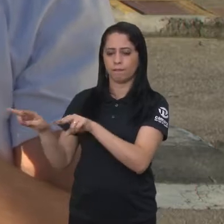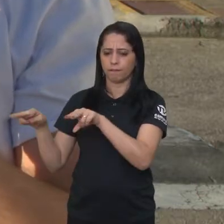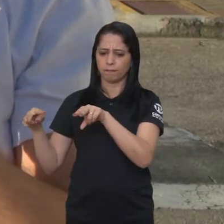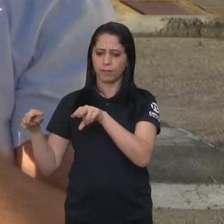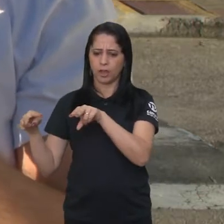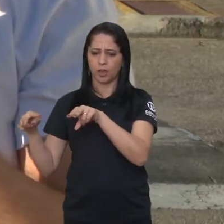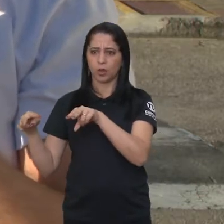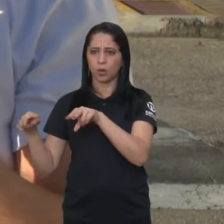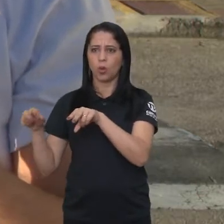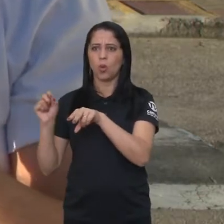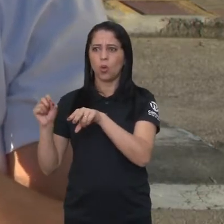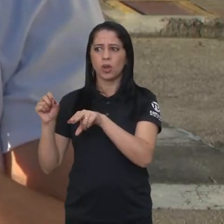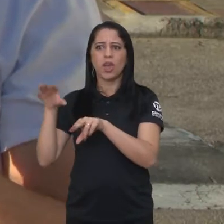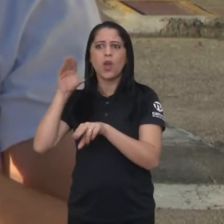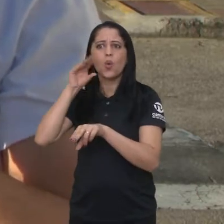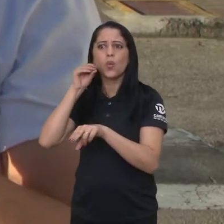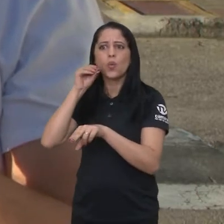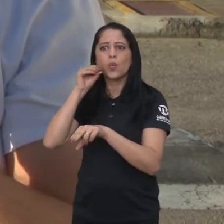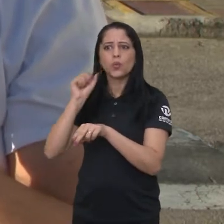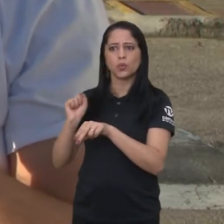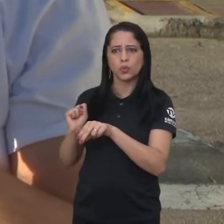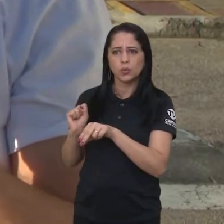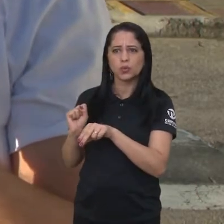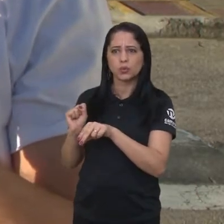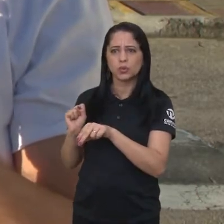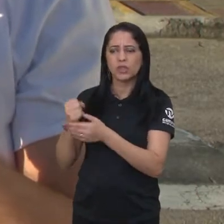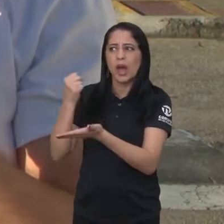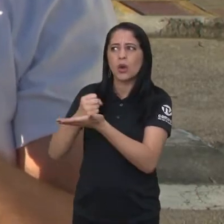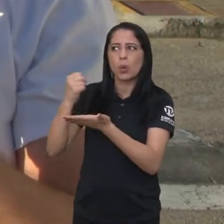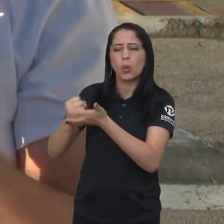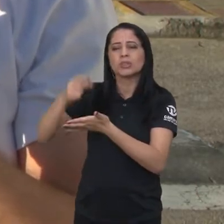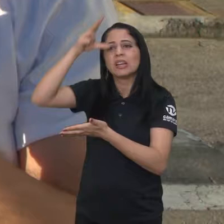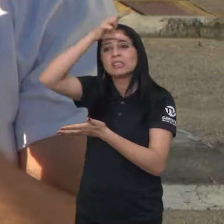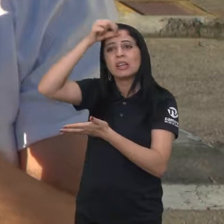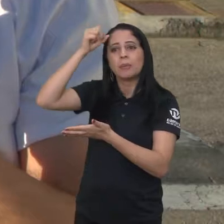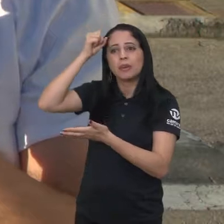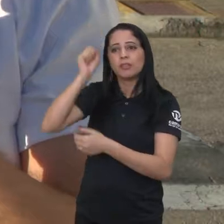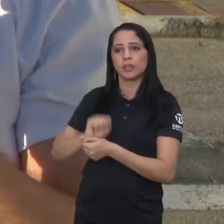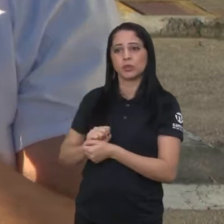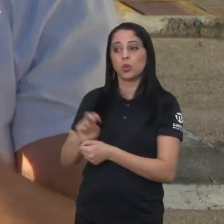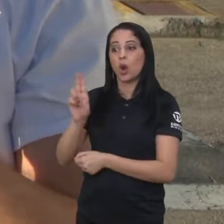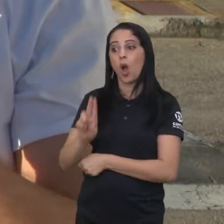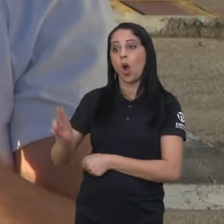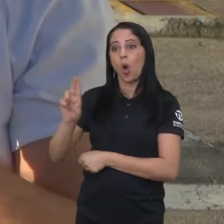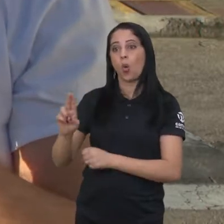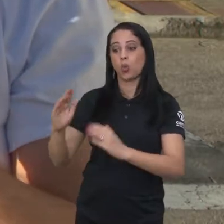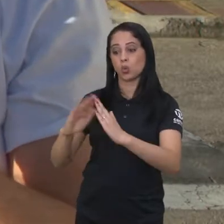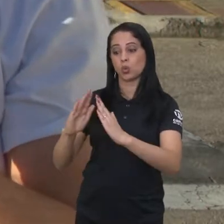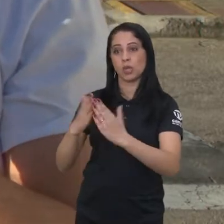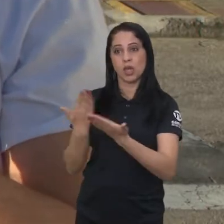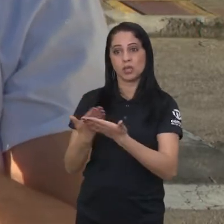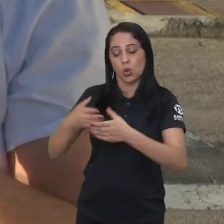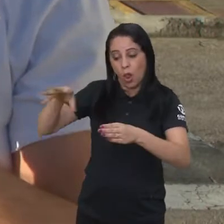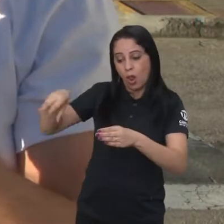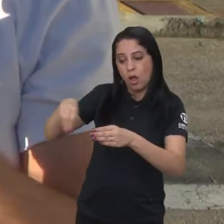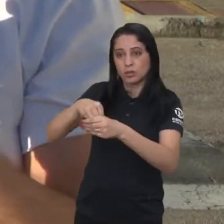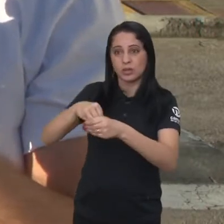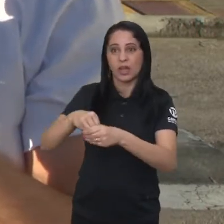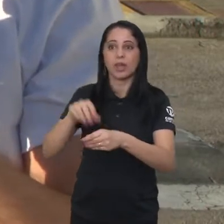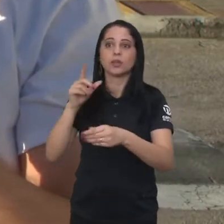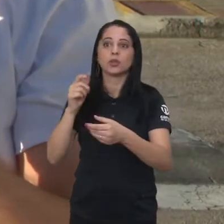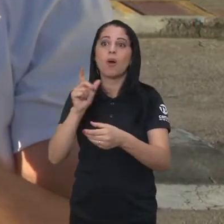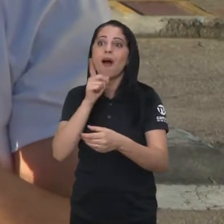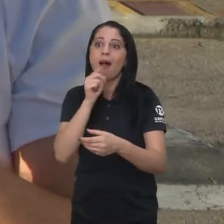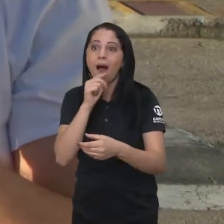que funcionários de uma terceirizada contratada pela prefeitura estava usando a estrutura da escola, a água da escola, tudo